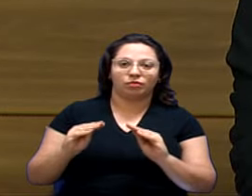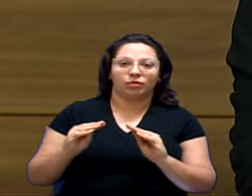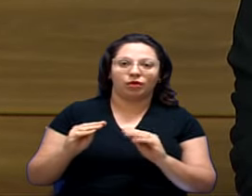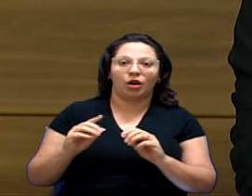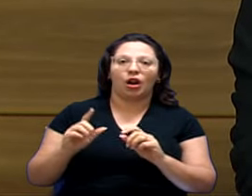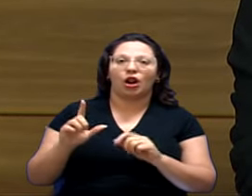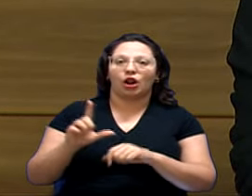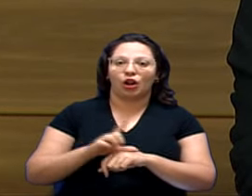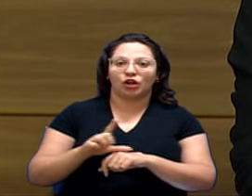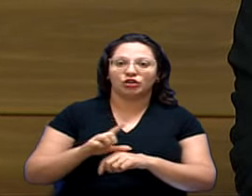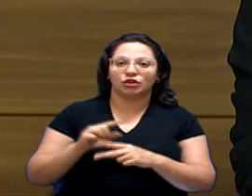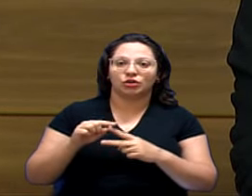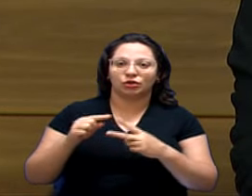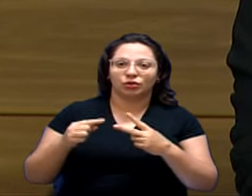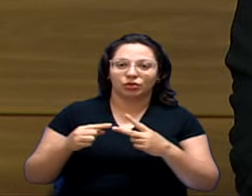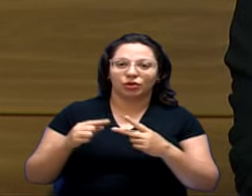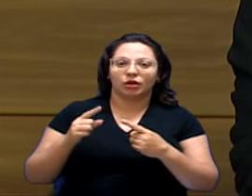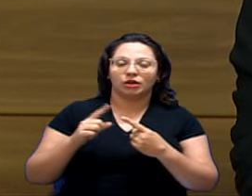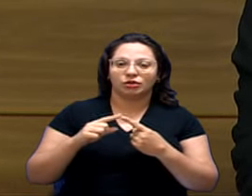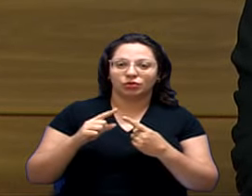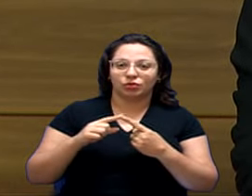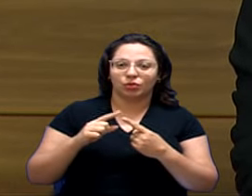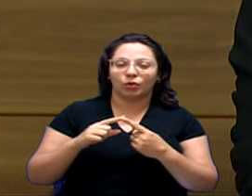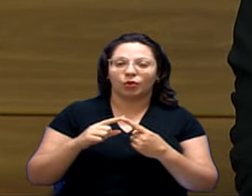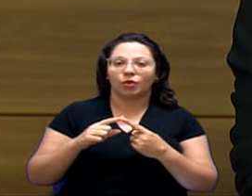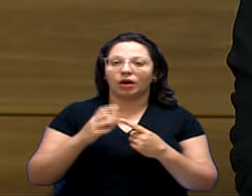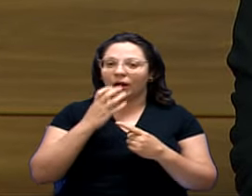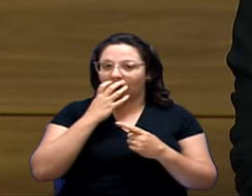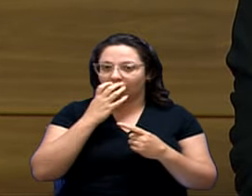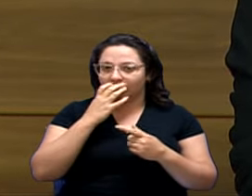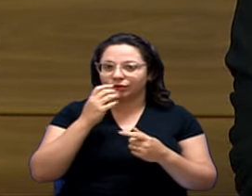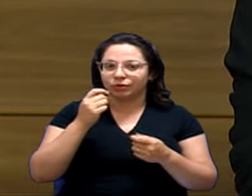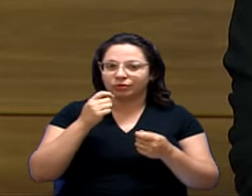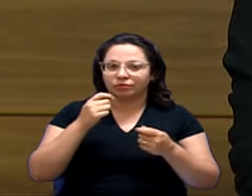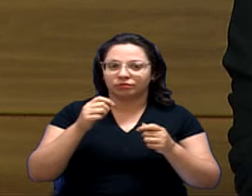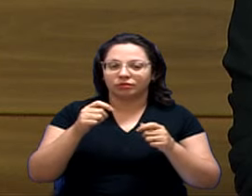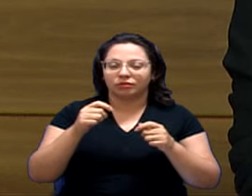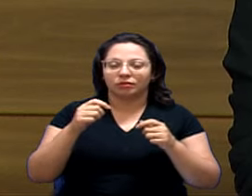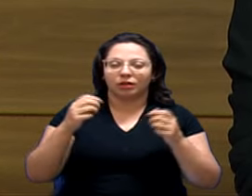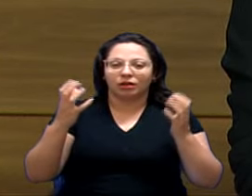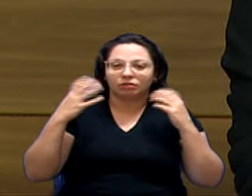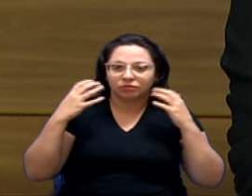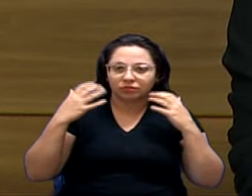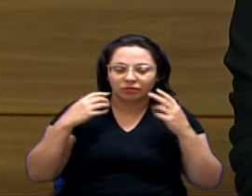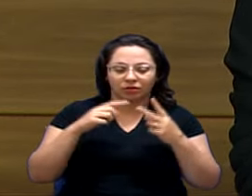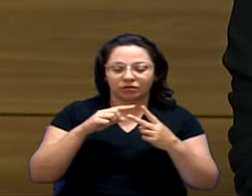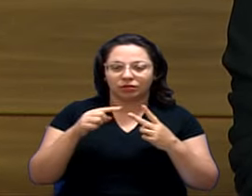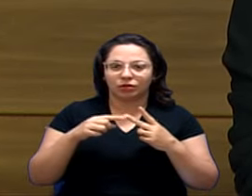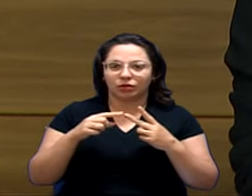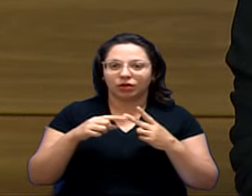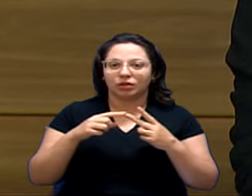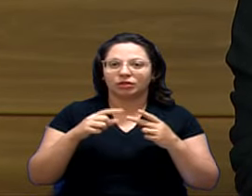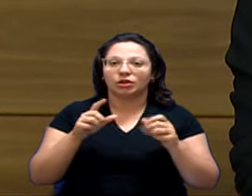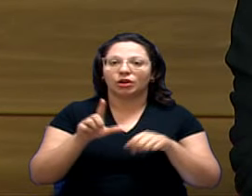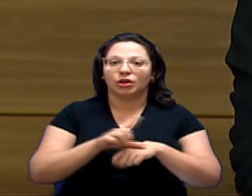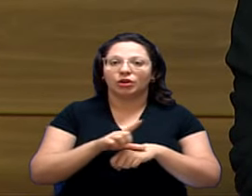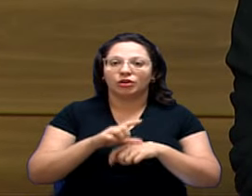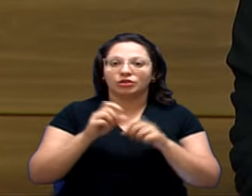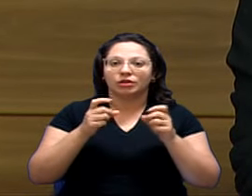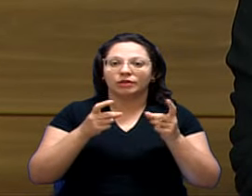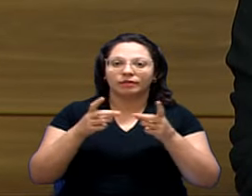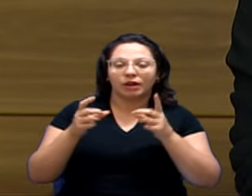um pet shop e acho que uma Ótica E lá o zoneamento Não permitia mas ele falou assim pô eu tô a uma quadra da da da